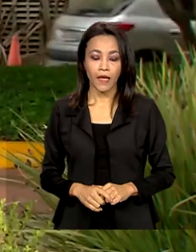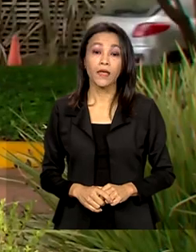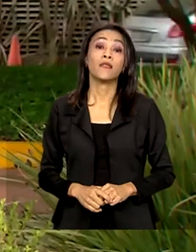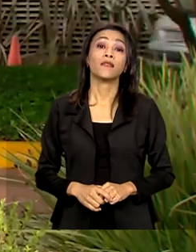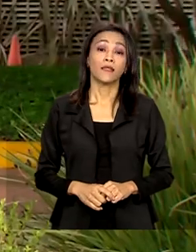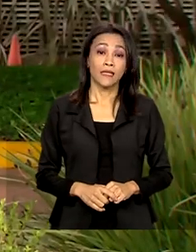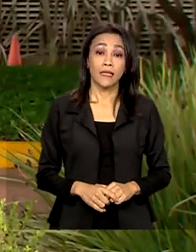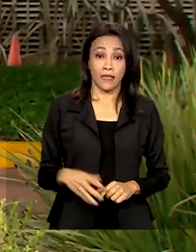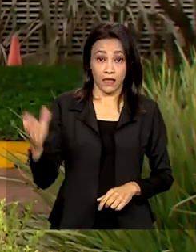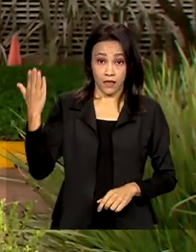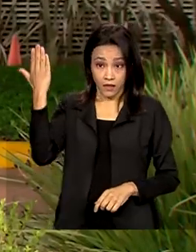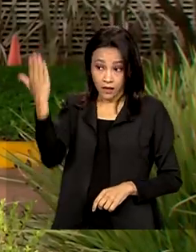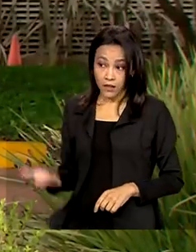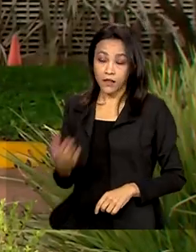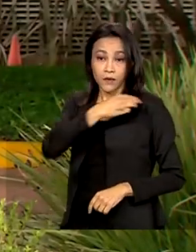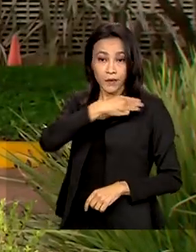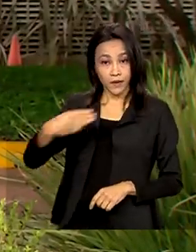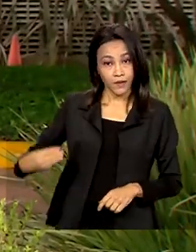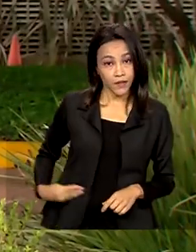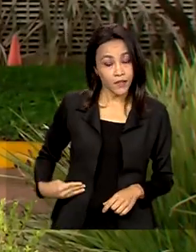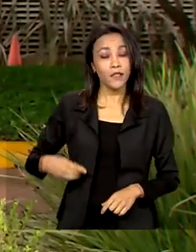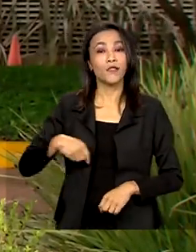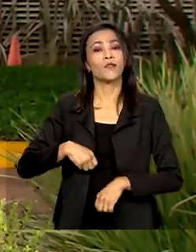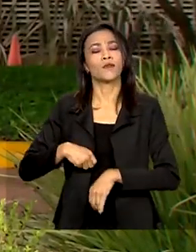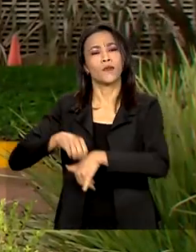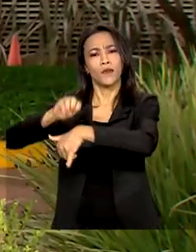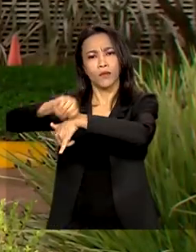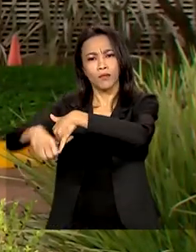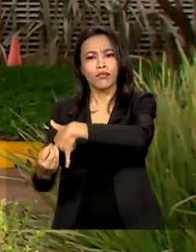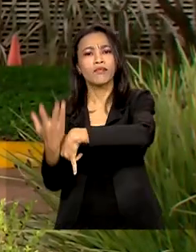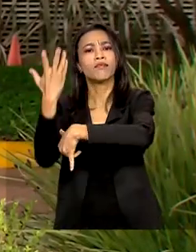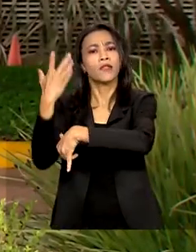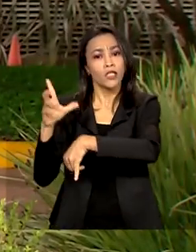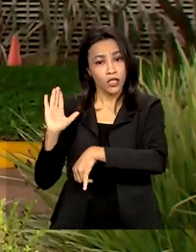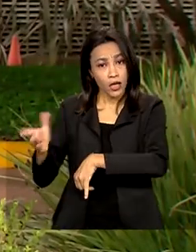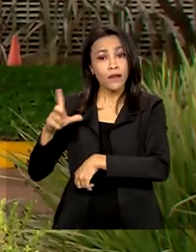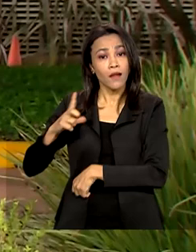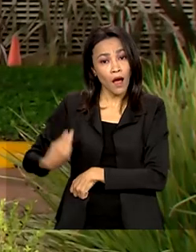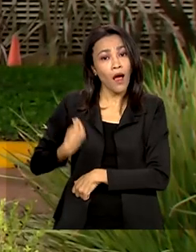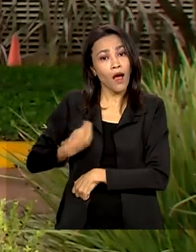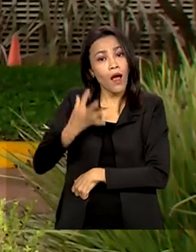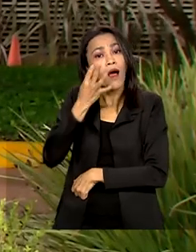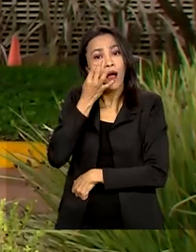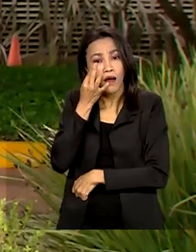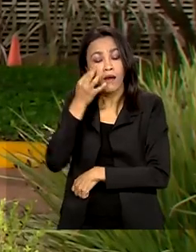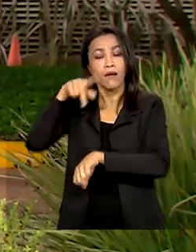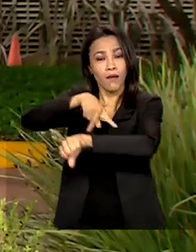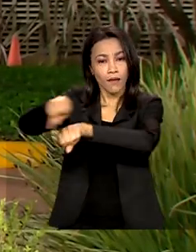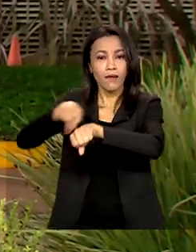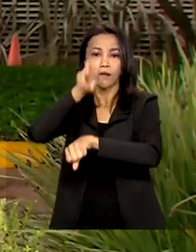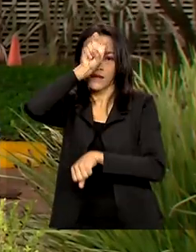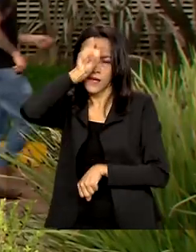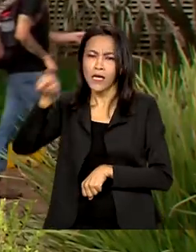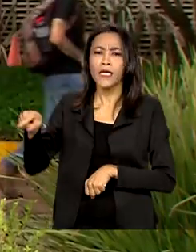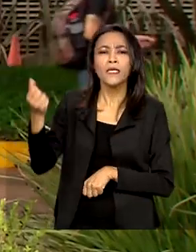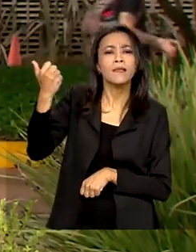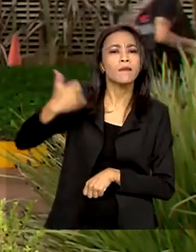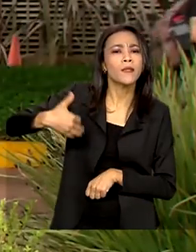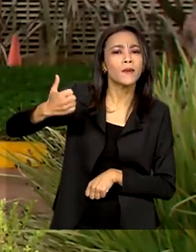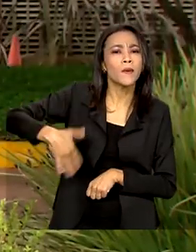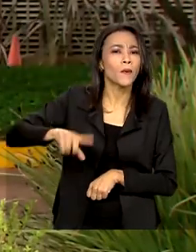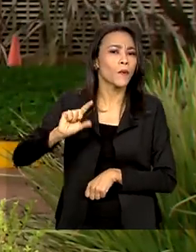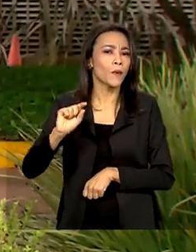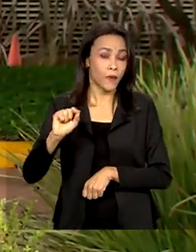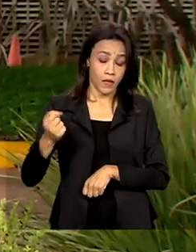O ministro do Meio Ambiente, Joaquim Leite, já está no Egito para participar presencialmente da COP27. E ele comentou que o Brasil é